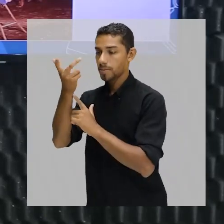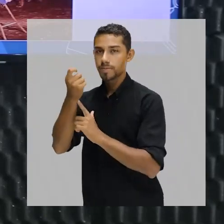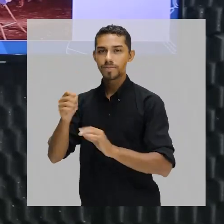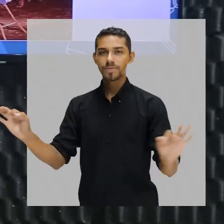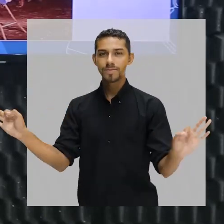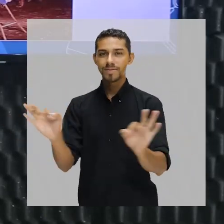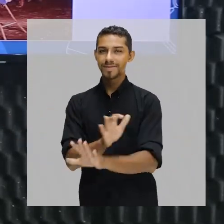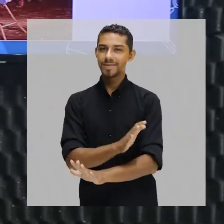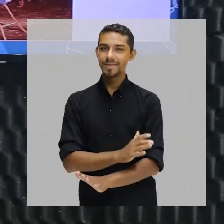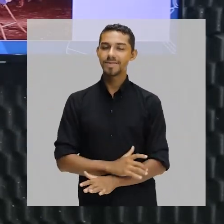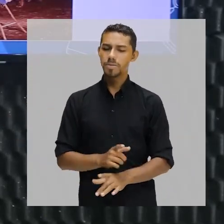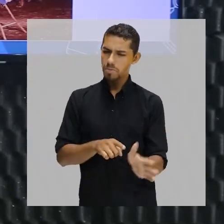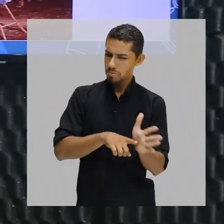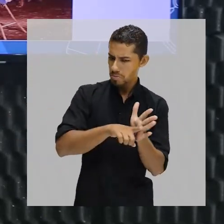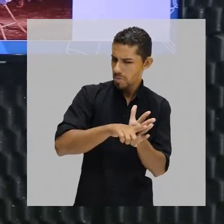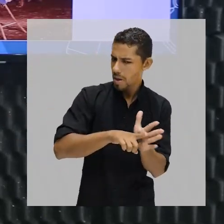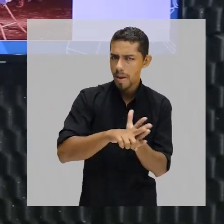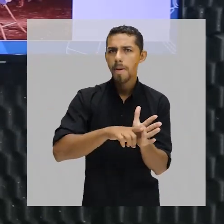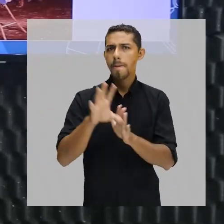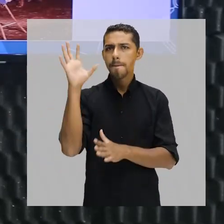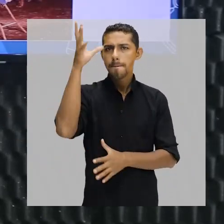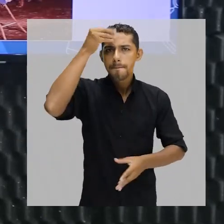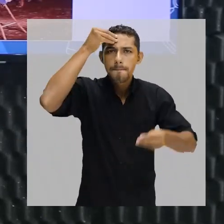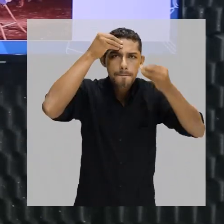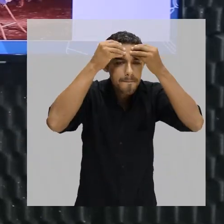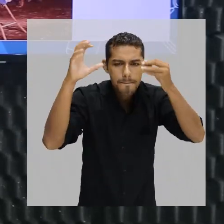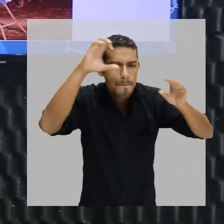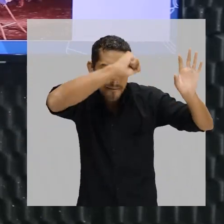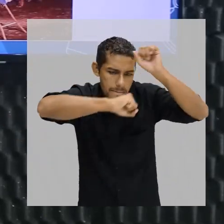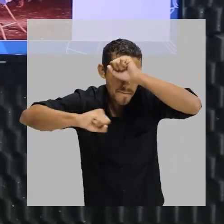correm o risco de se perder porque não tem essa propagação. Alguns de vocês não veem valor porque, papai faz isso, é só bobagem e tal.